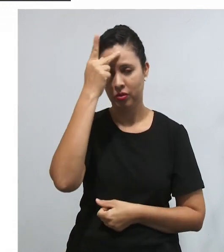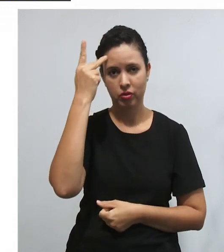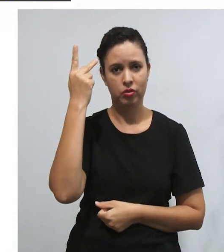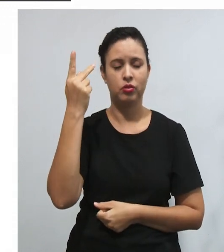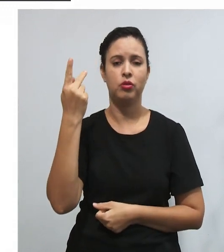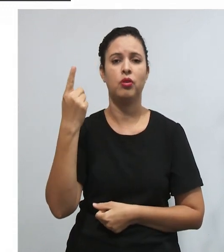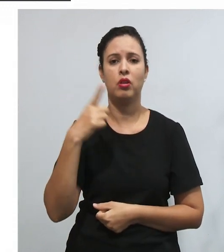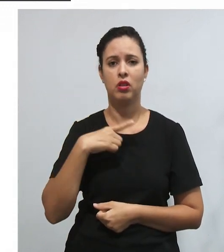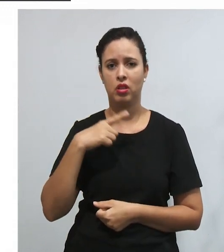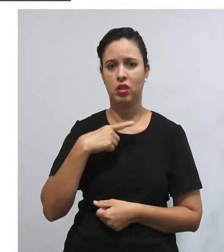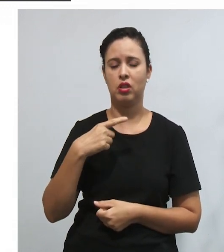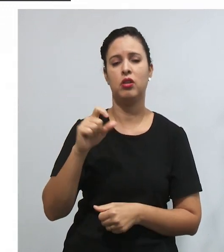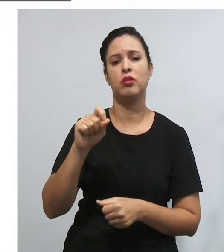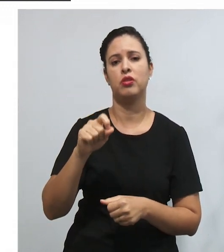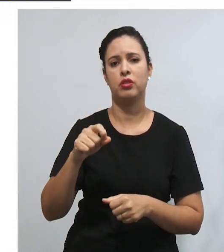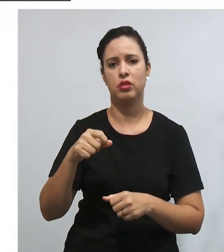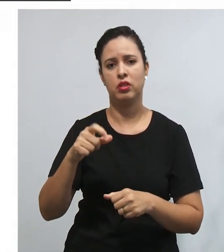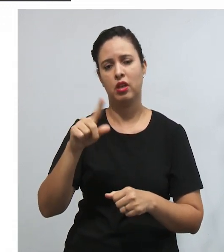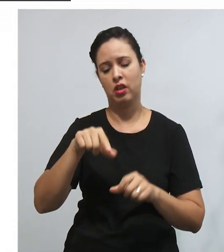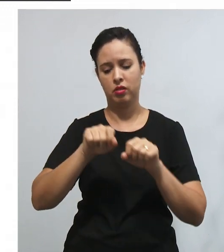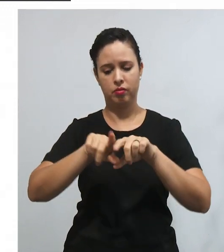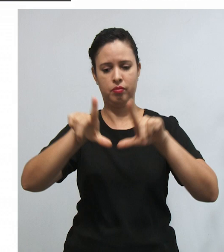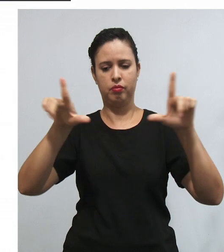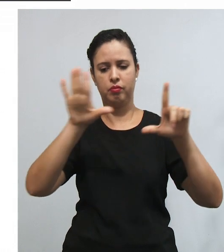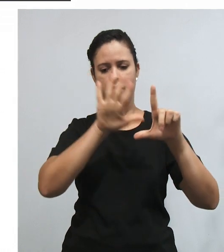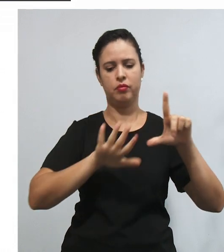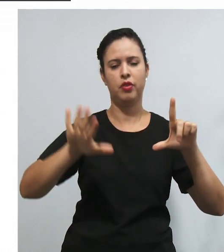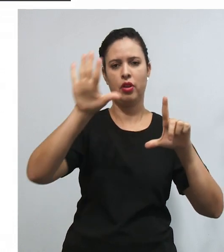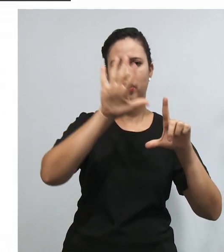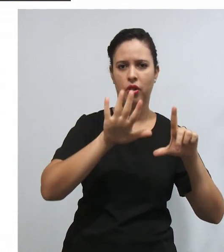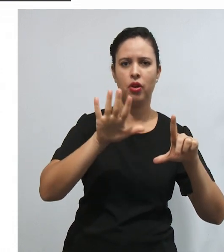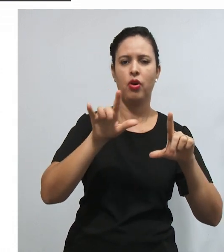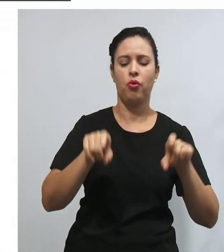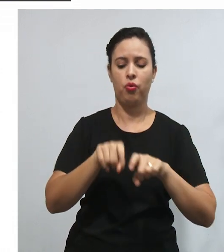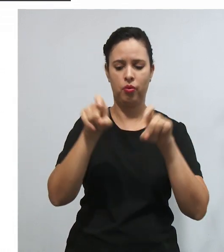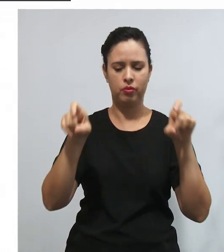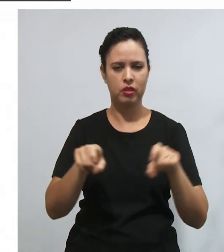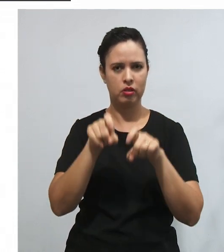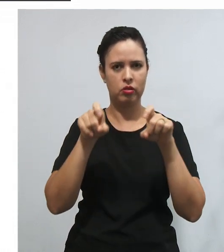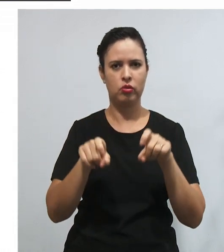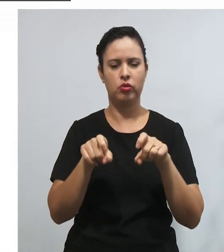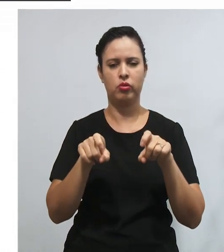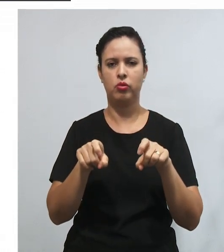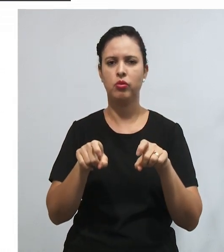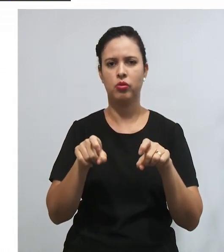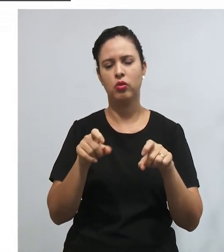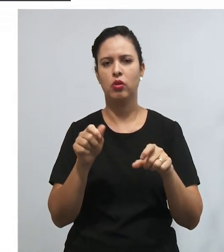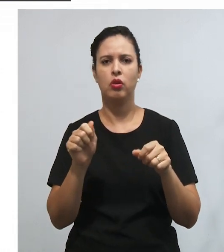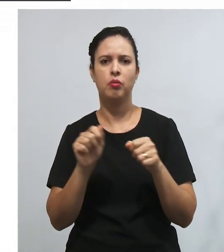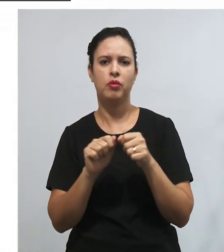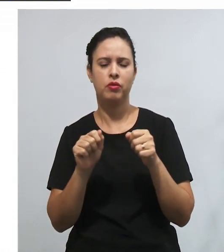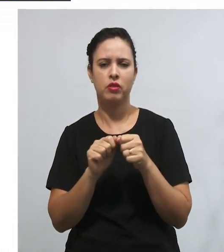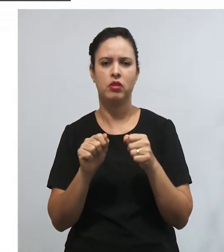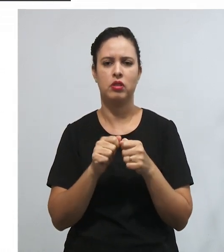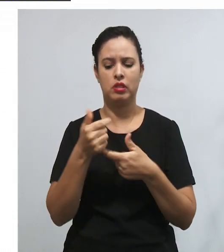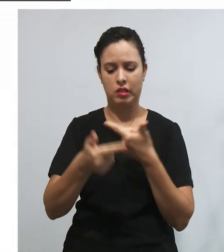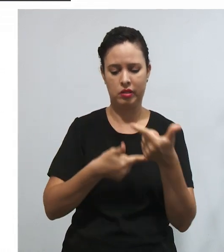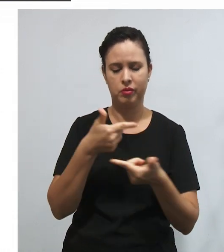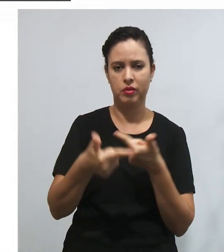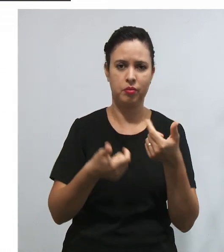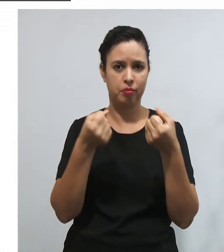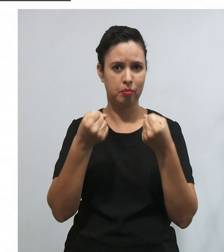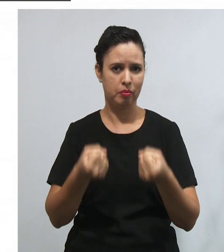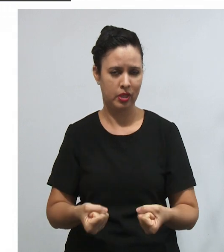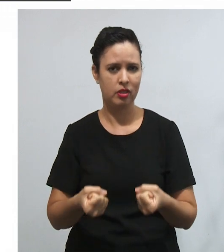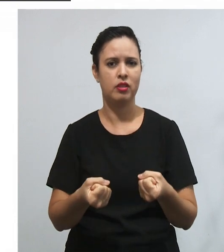sentar diante, né, de um dispositivo com mais capacidade de processamento, de armazenamento, para fazer trabalhos mais pesados, digamos